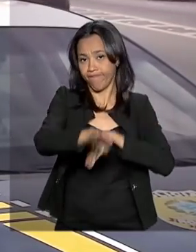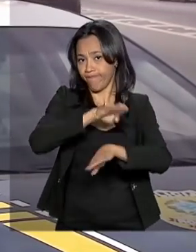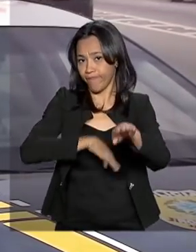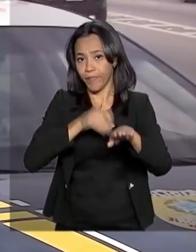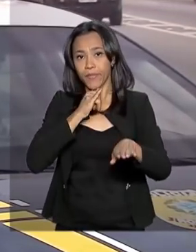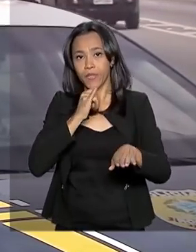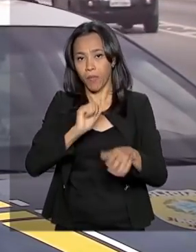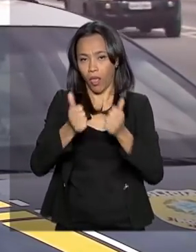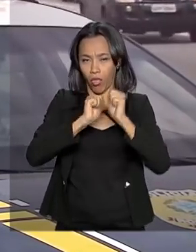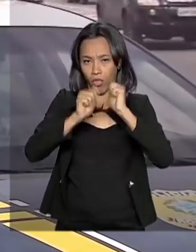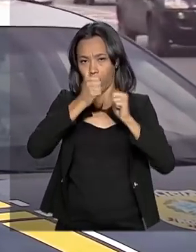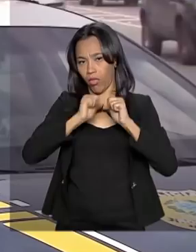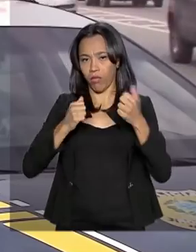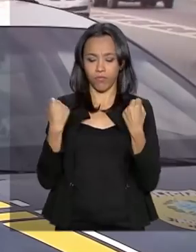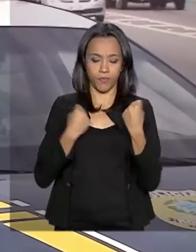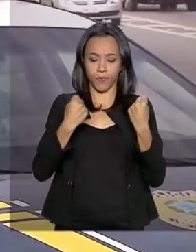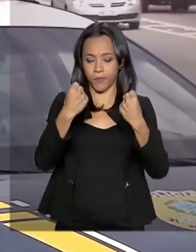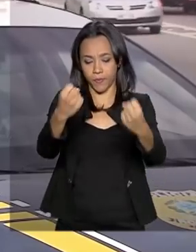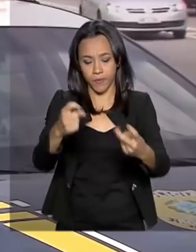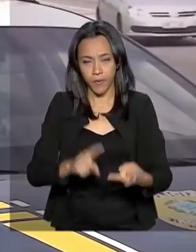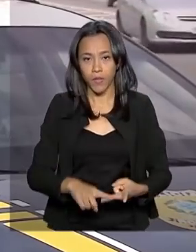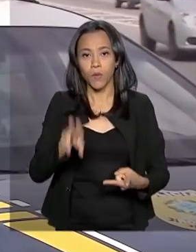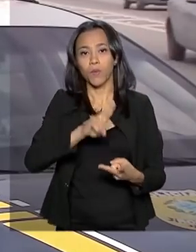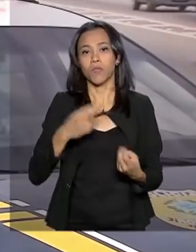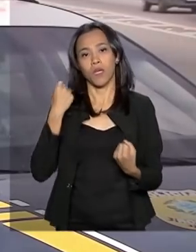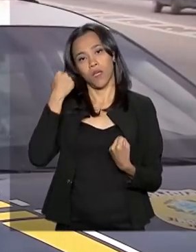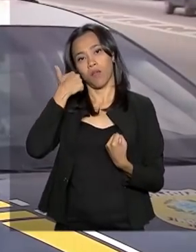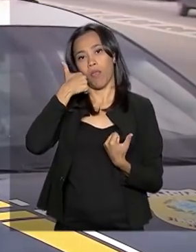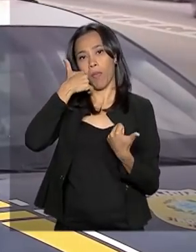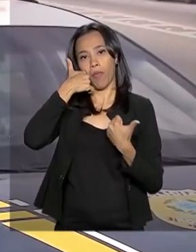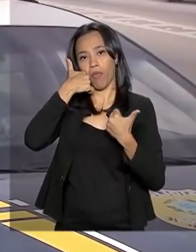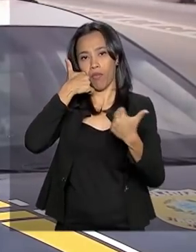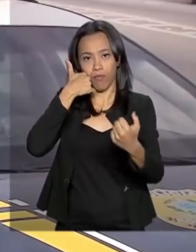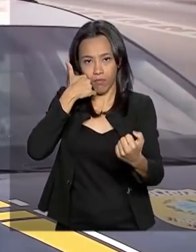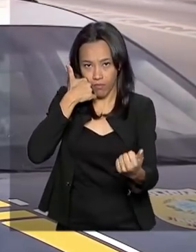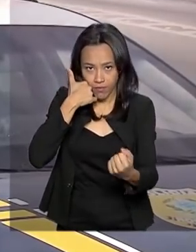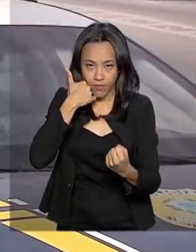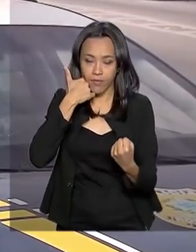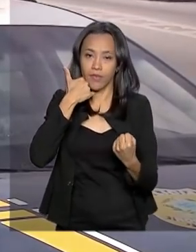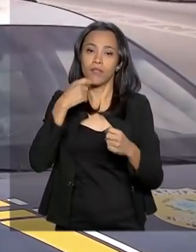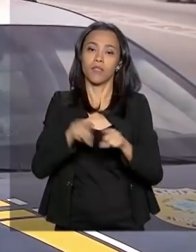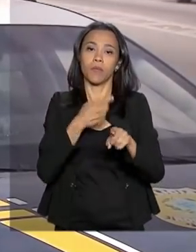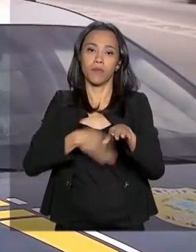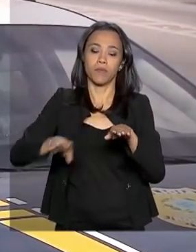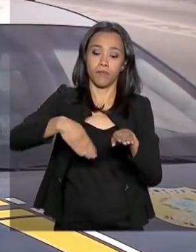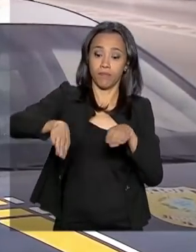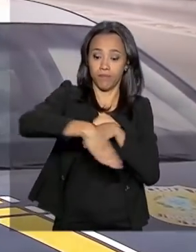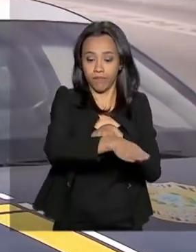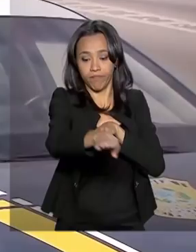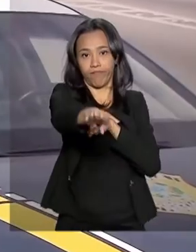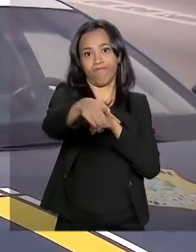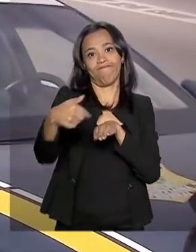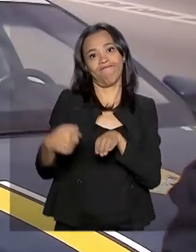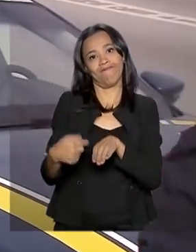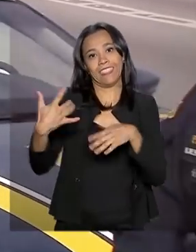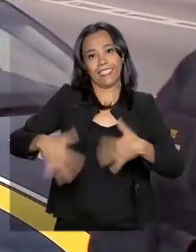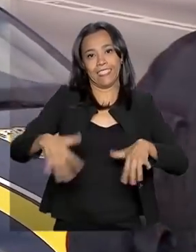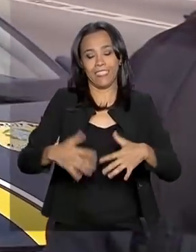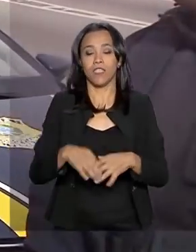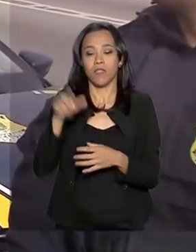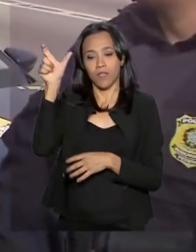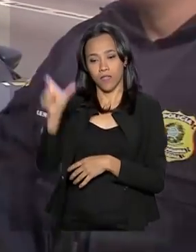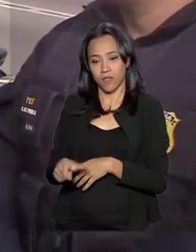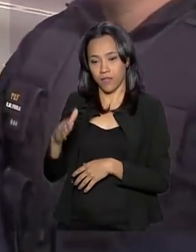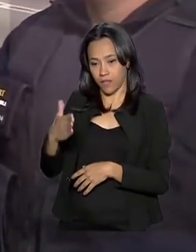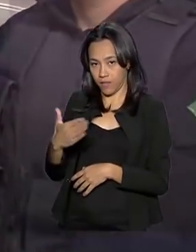dirigir embriagado, usar o celular ao volante e também as ultrapassagens perigosas. Eu estou ao lado de Ricardo de